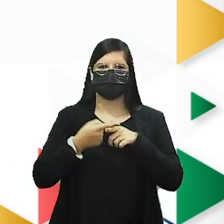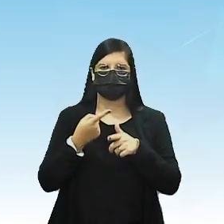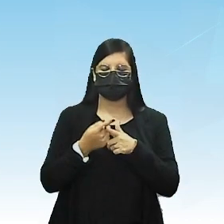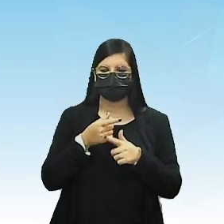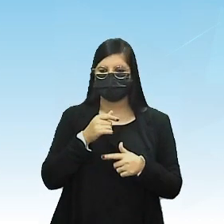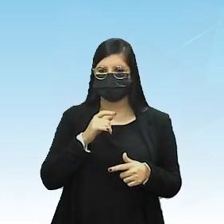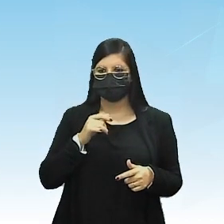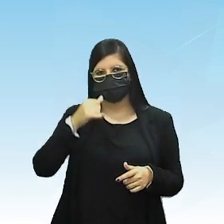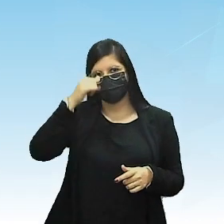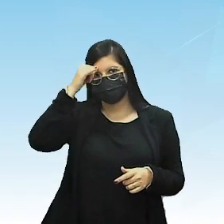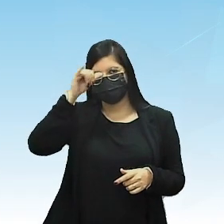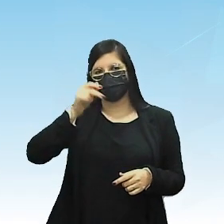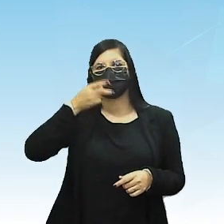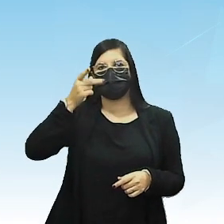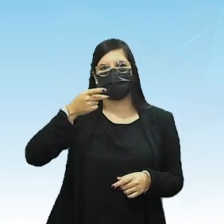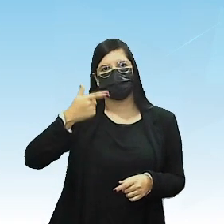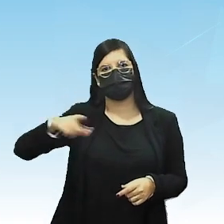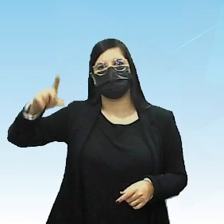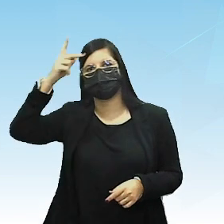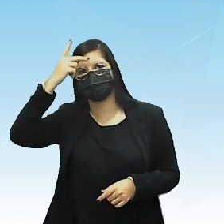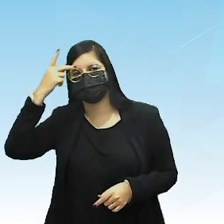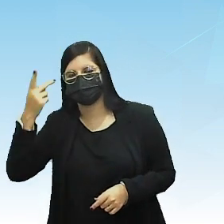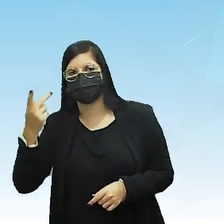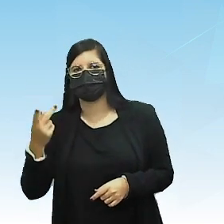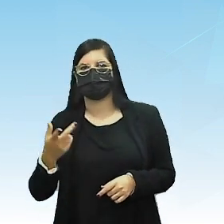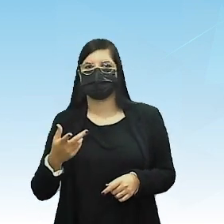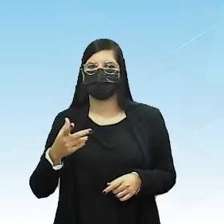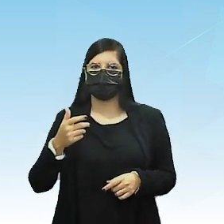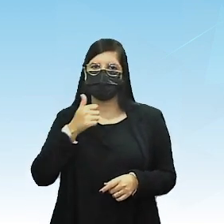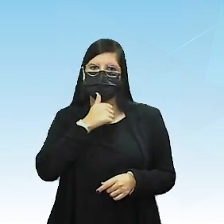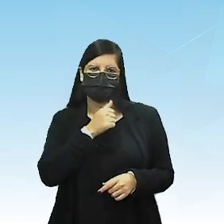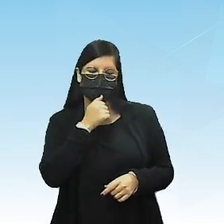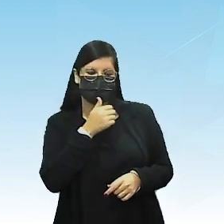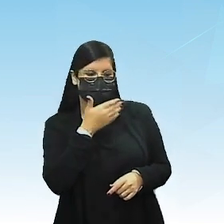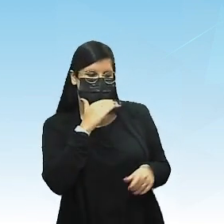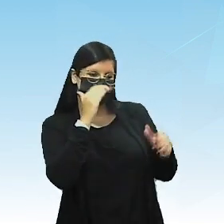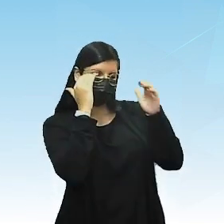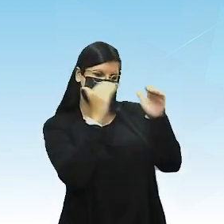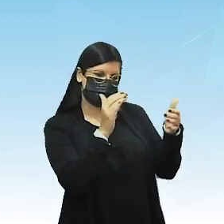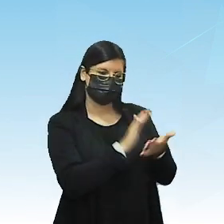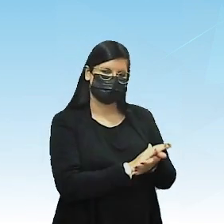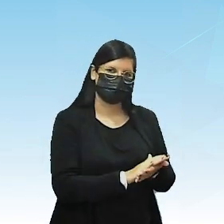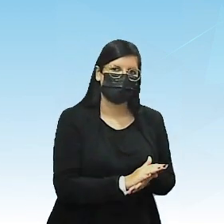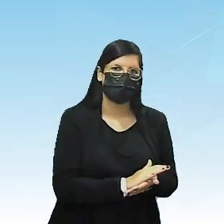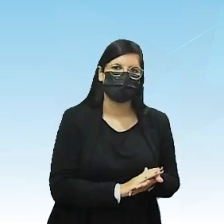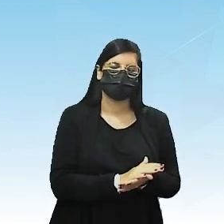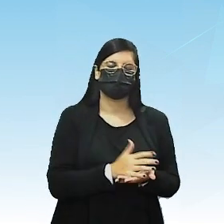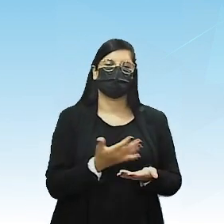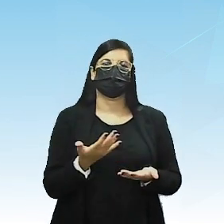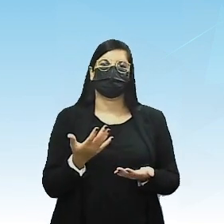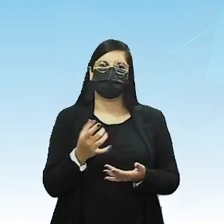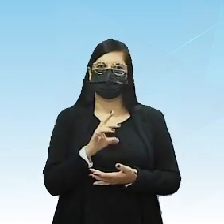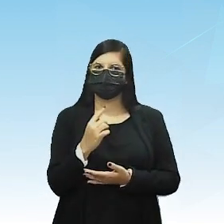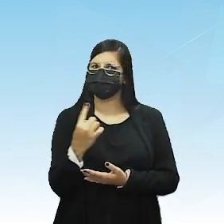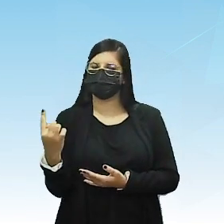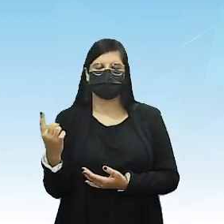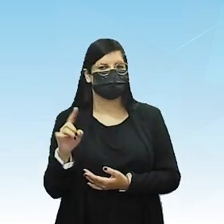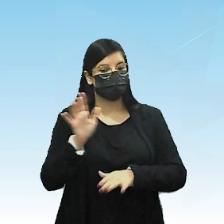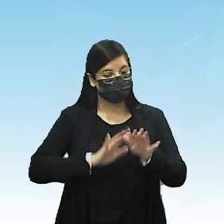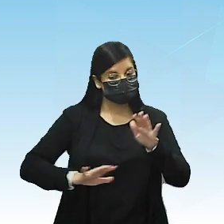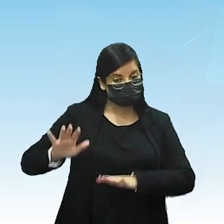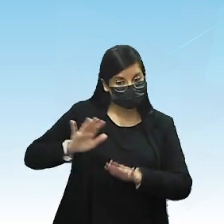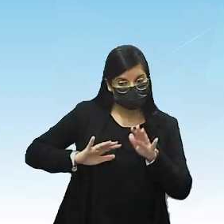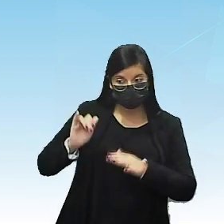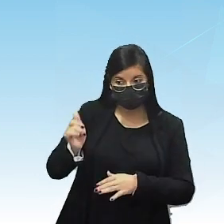exemplo, com um estranho na rua, não desobedecer os pais, não sair sozinha. Aí metia esse medo, ó, cuidado com o papafigo,